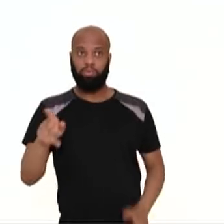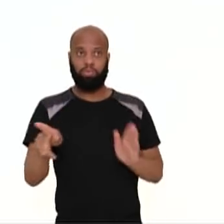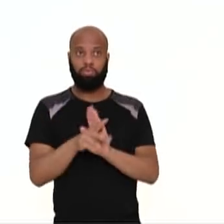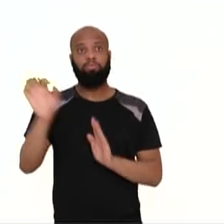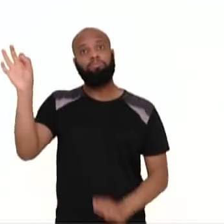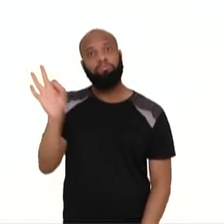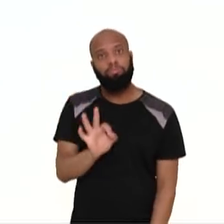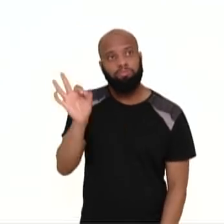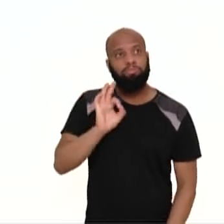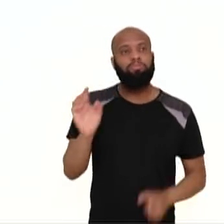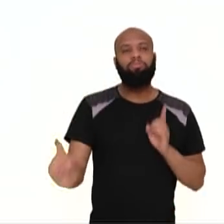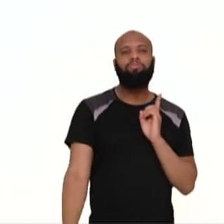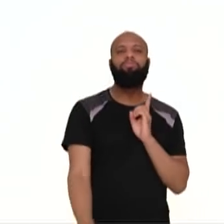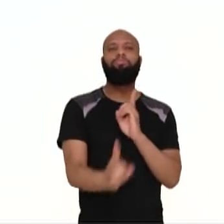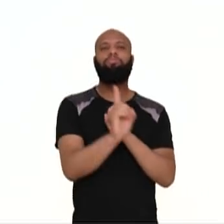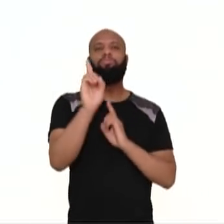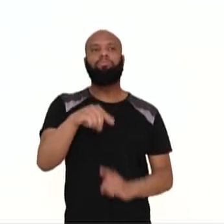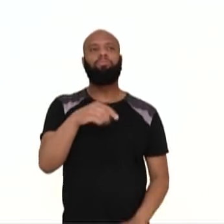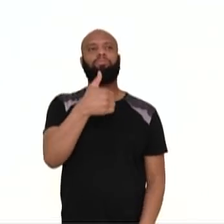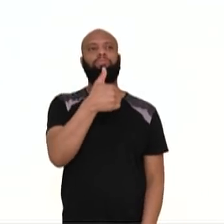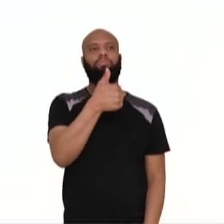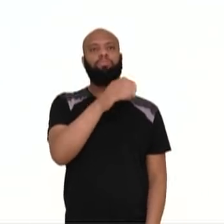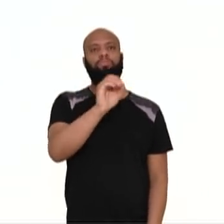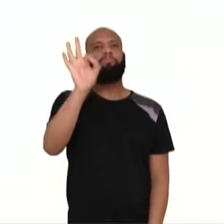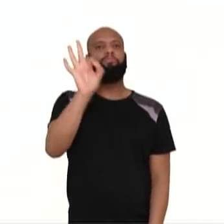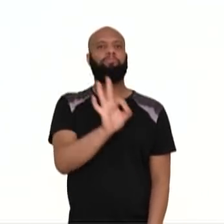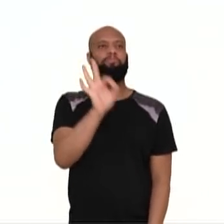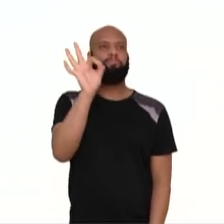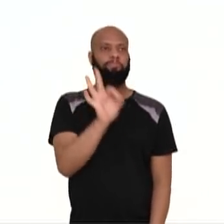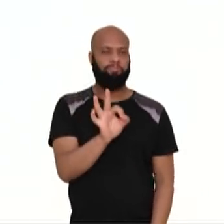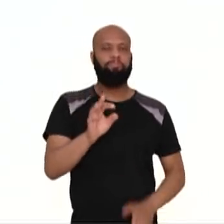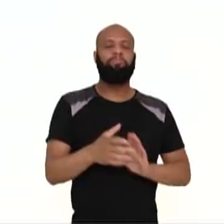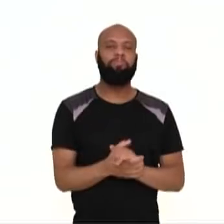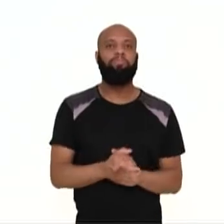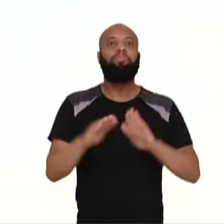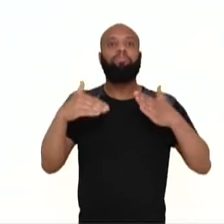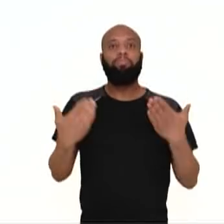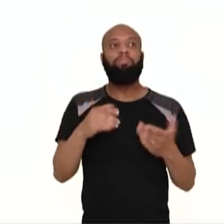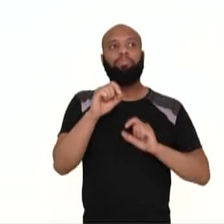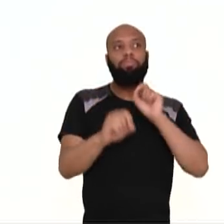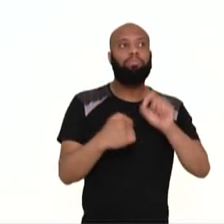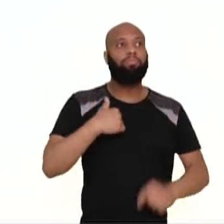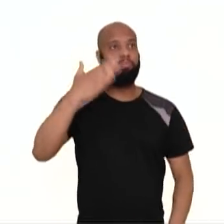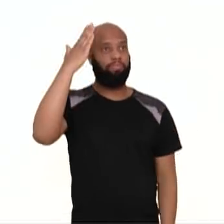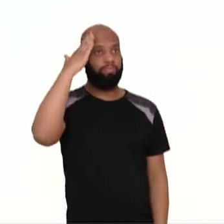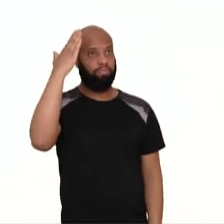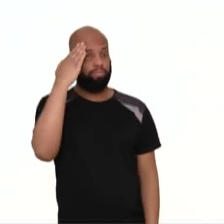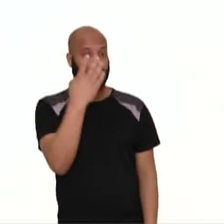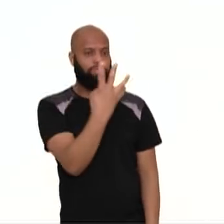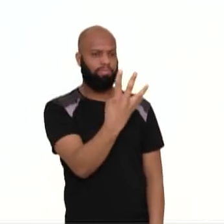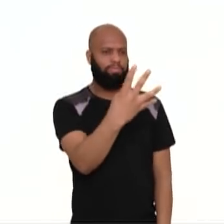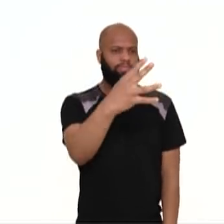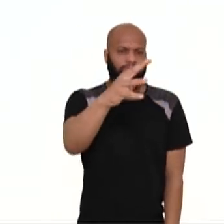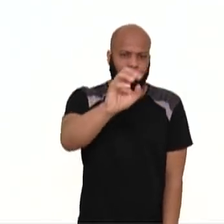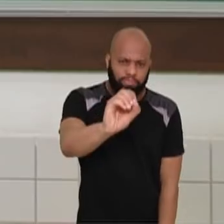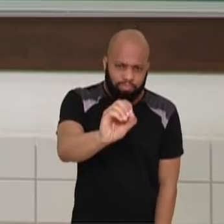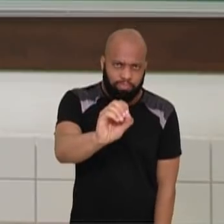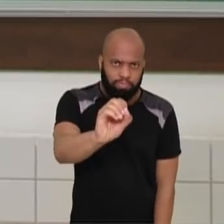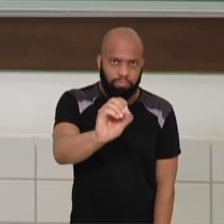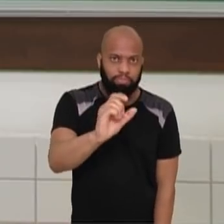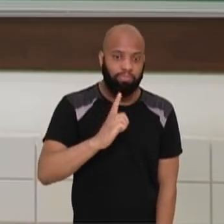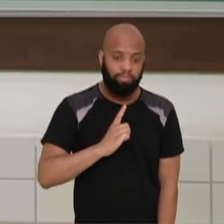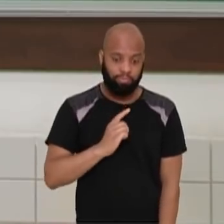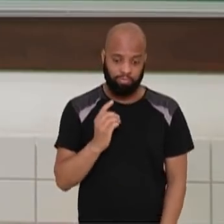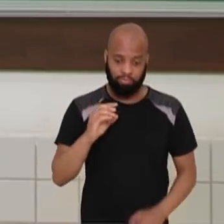transformar em porcentagem, vai dar o 10%. Então, eu sei que 40 no meio